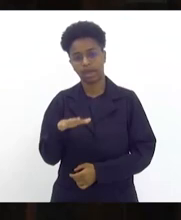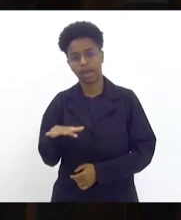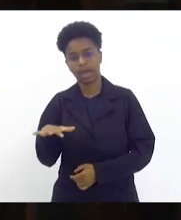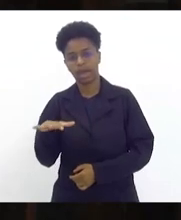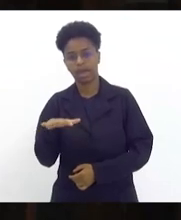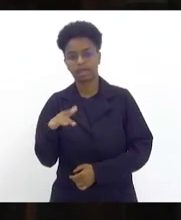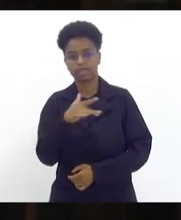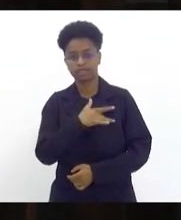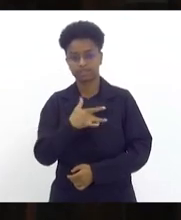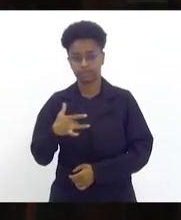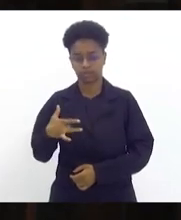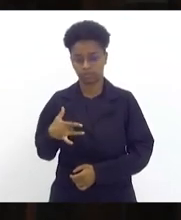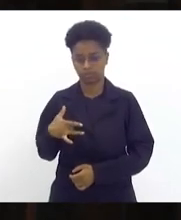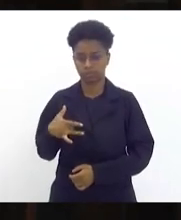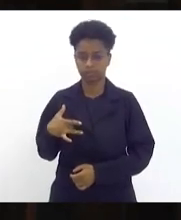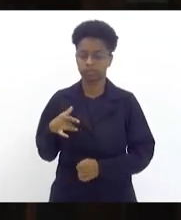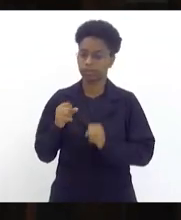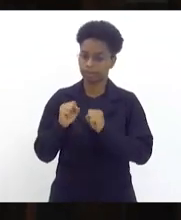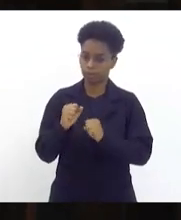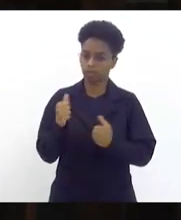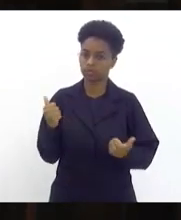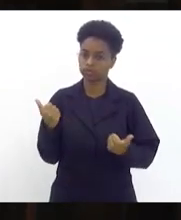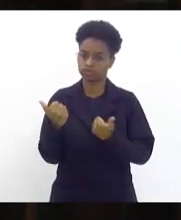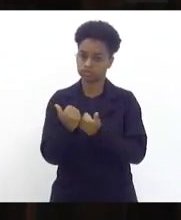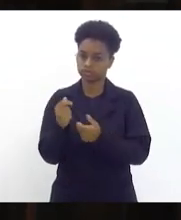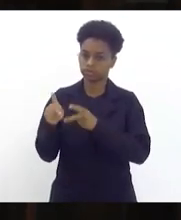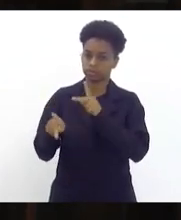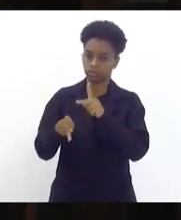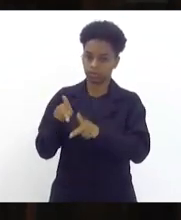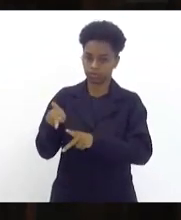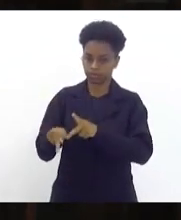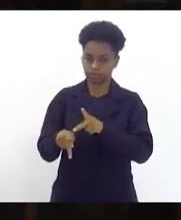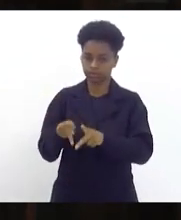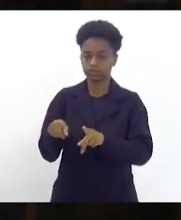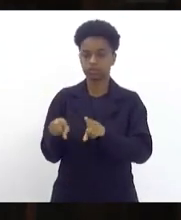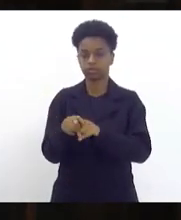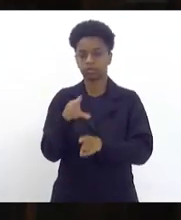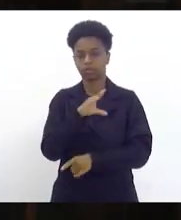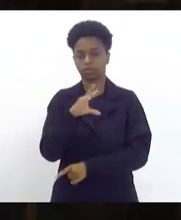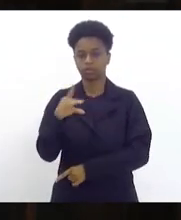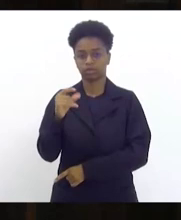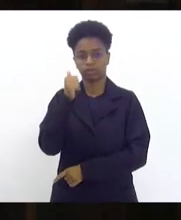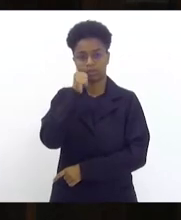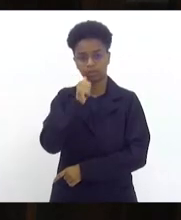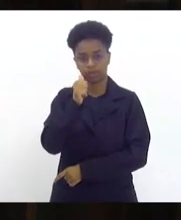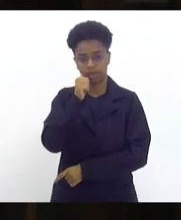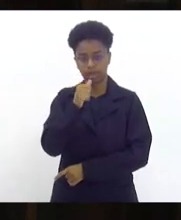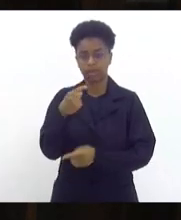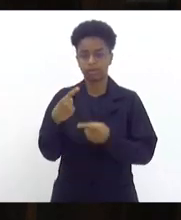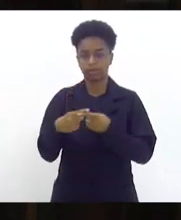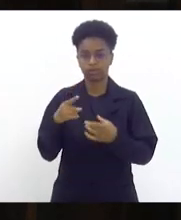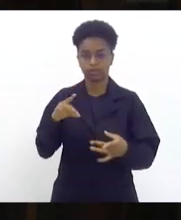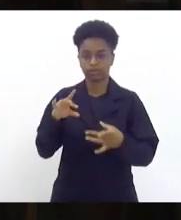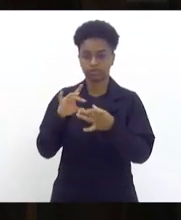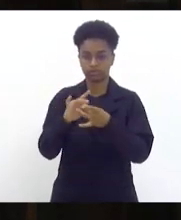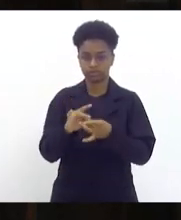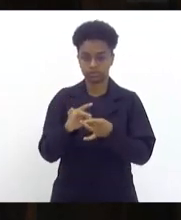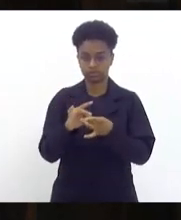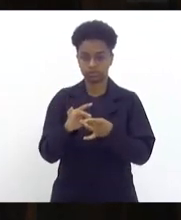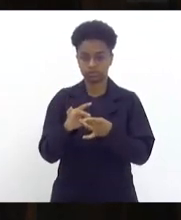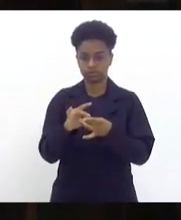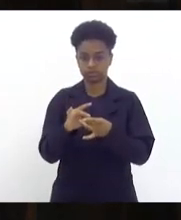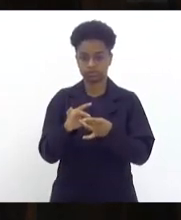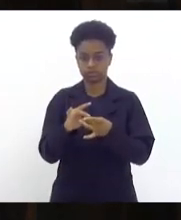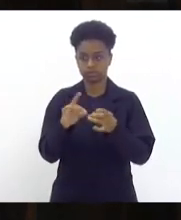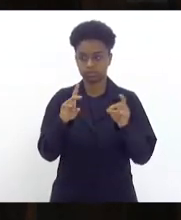de saúde que pode amparar a população a coordenação da mulher que caminha junto nos assuntos